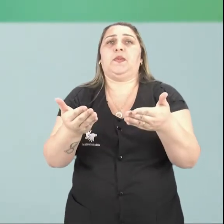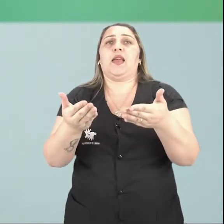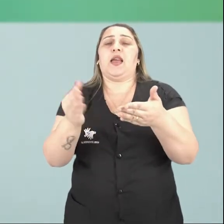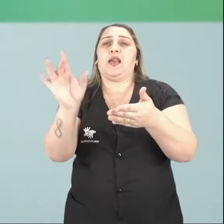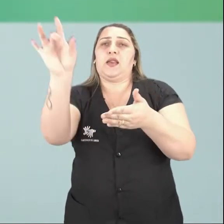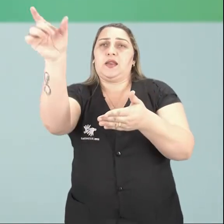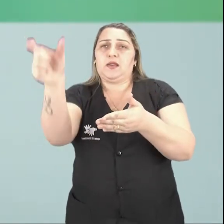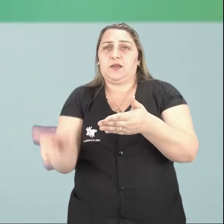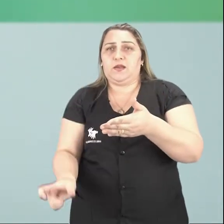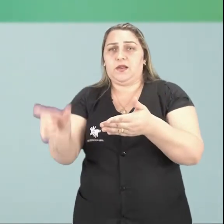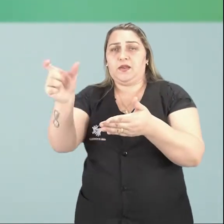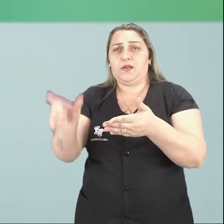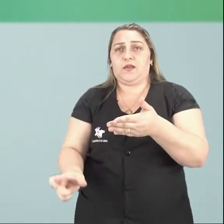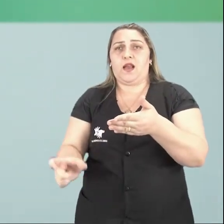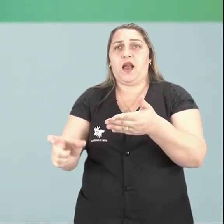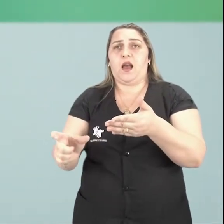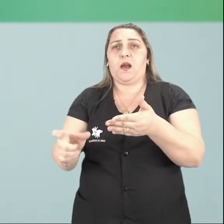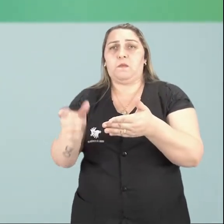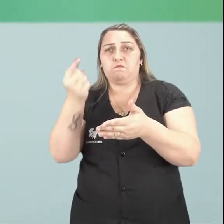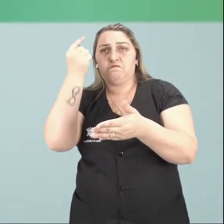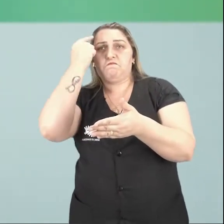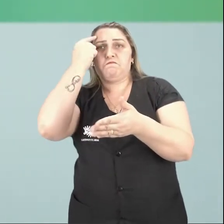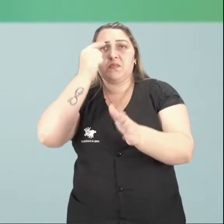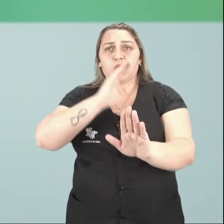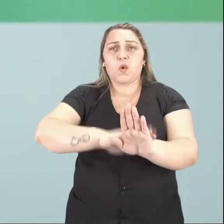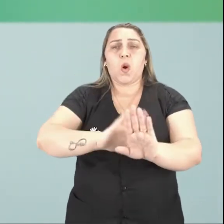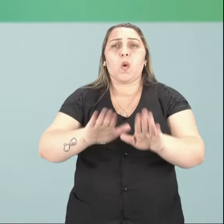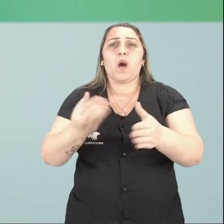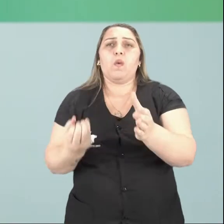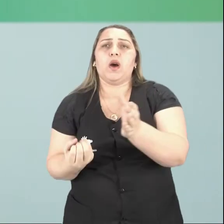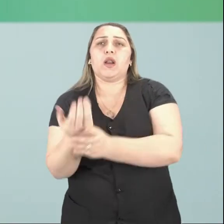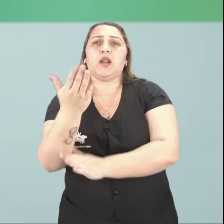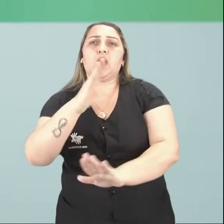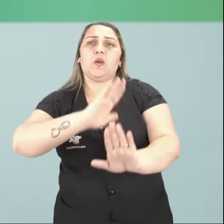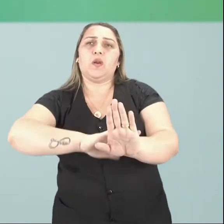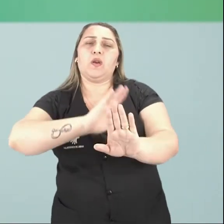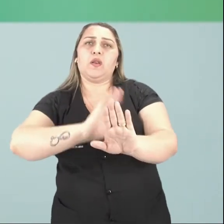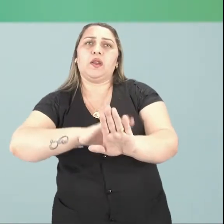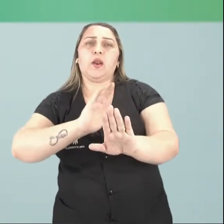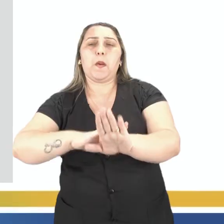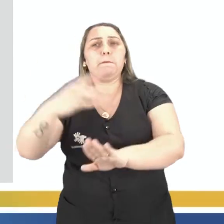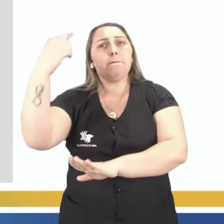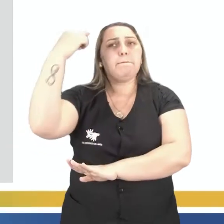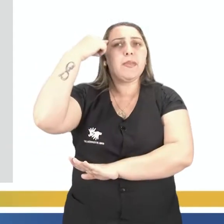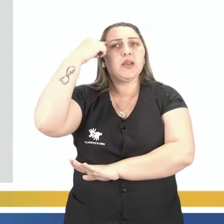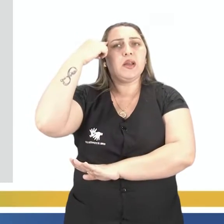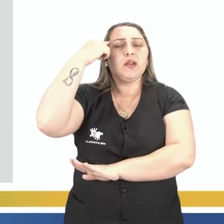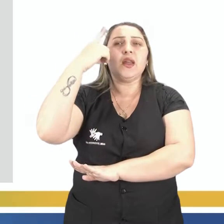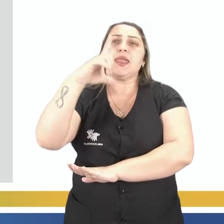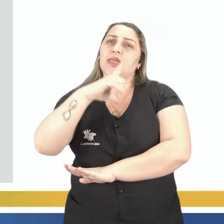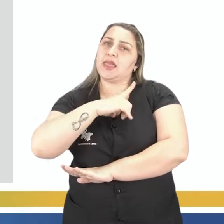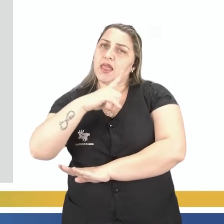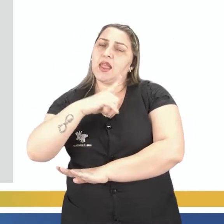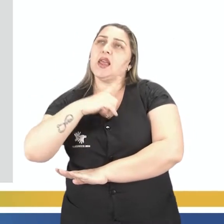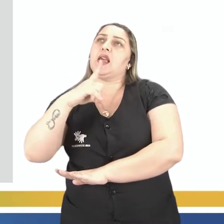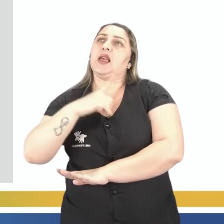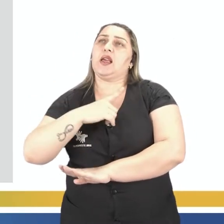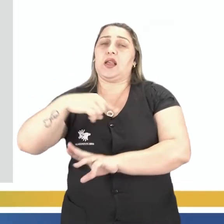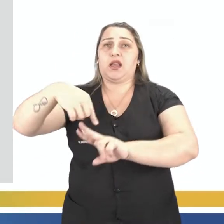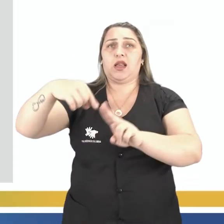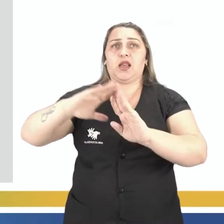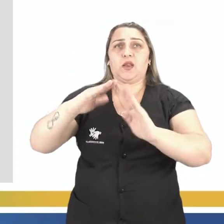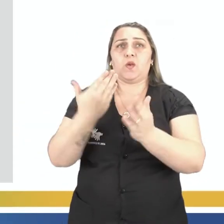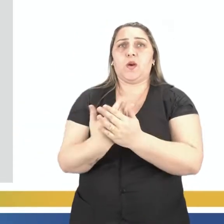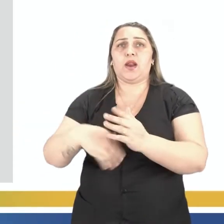indivíduos uma formação ideológica. Então, qual é a origem da ideologia segundo esse pensador? Então, temos entre elas a